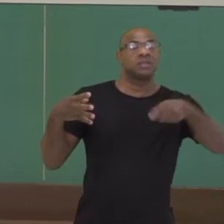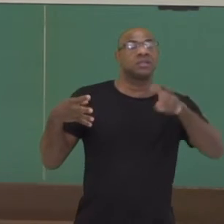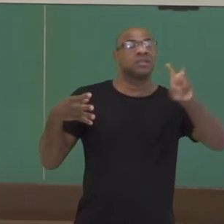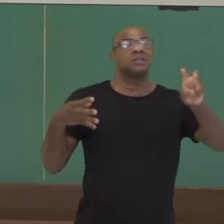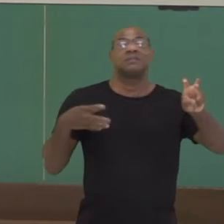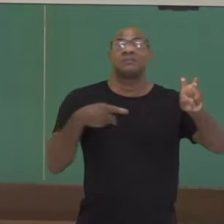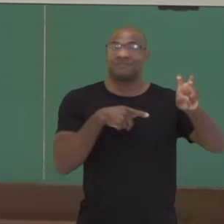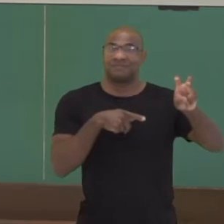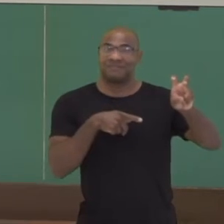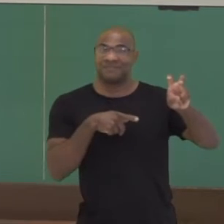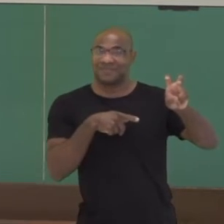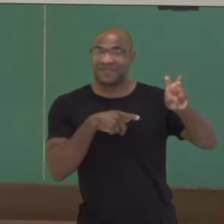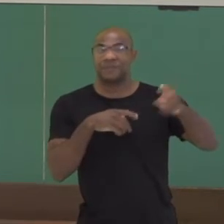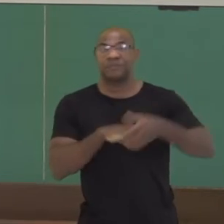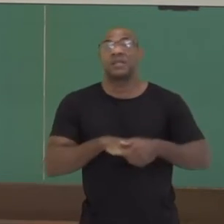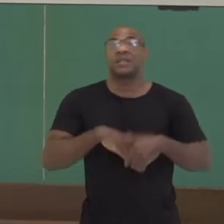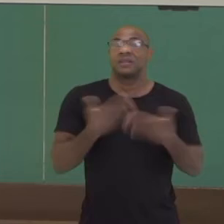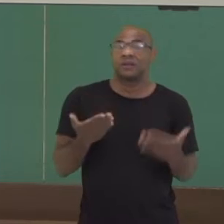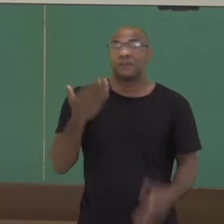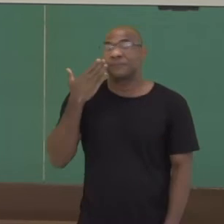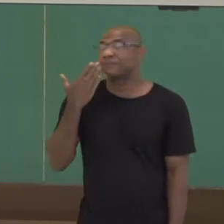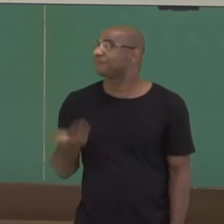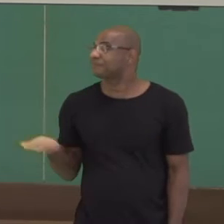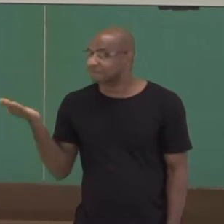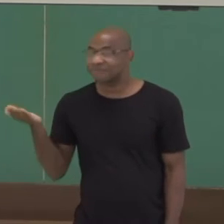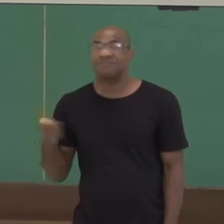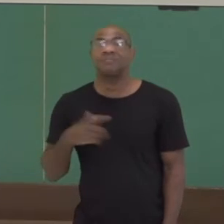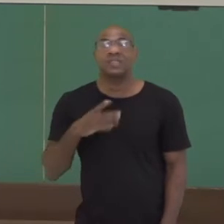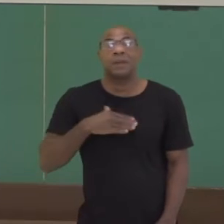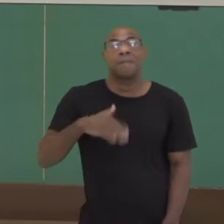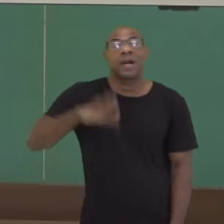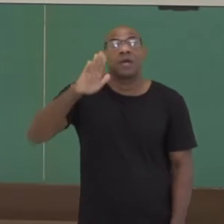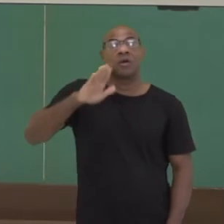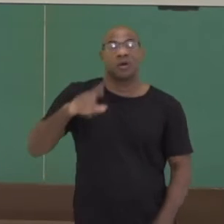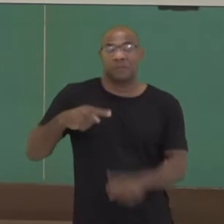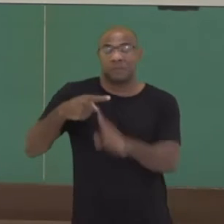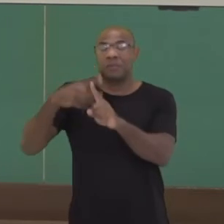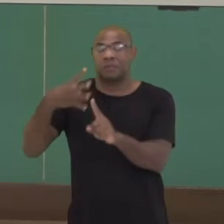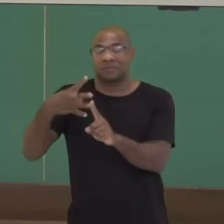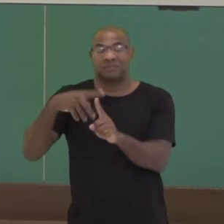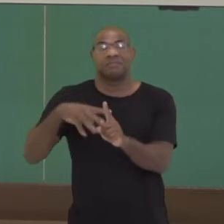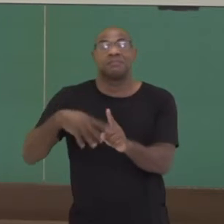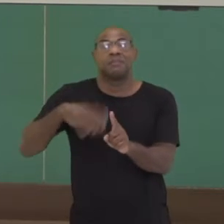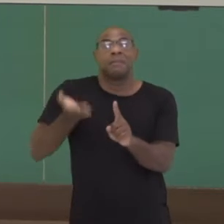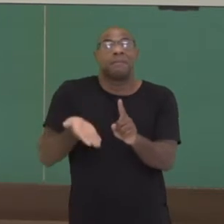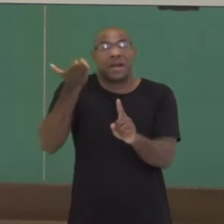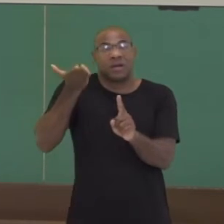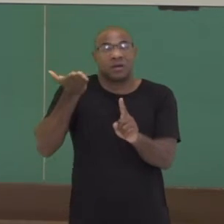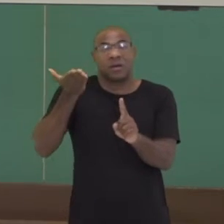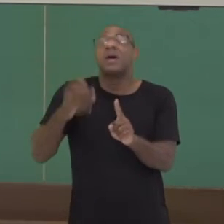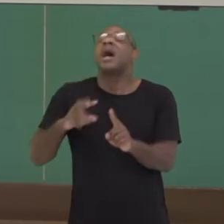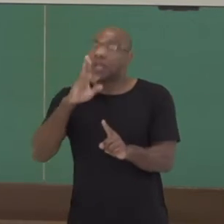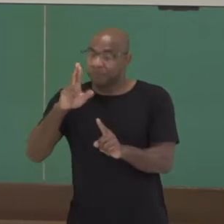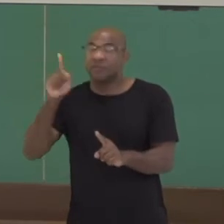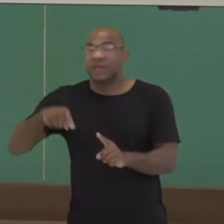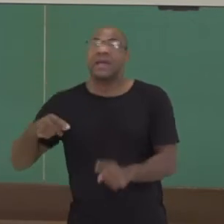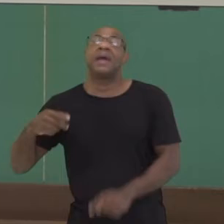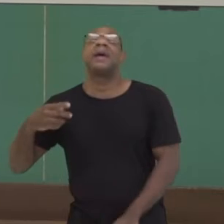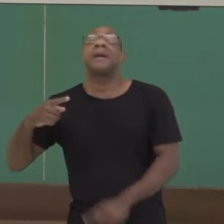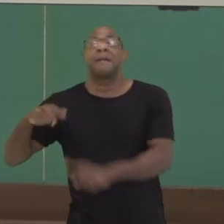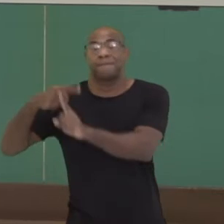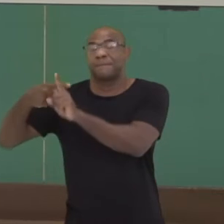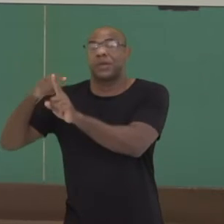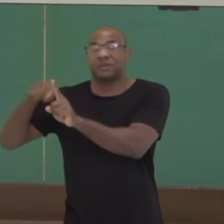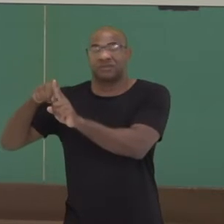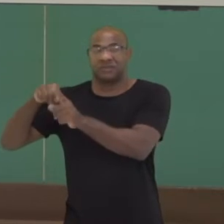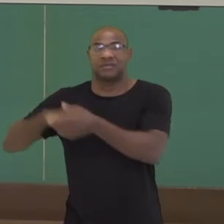é positivo, o seu resultado ele também tem que ficar positivo. Se o maior valor fosse